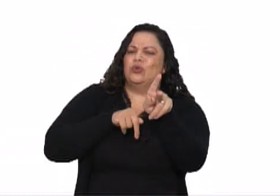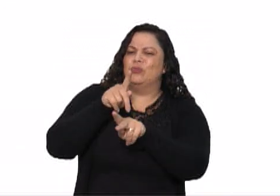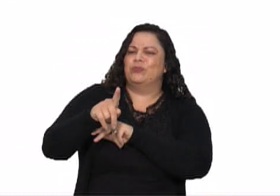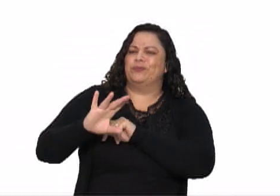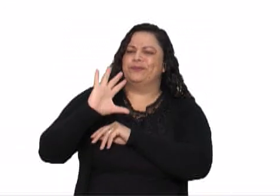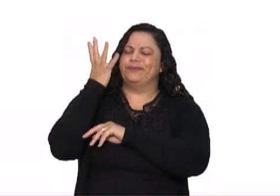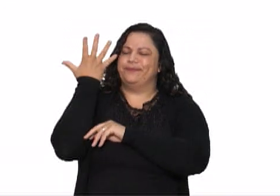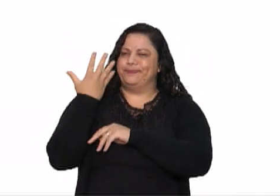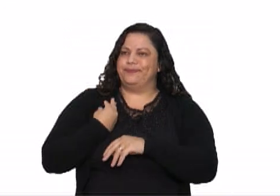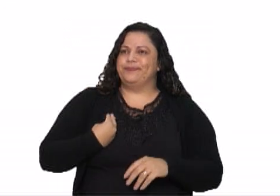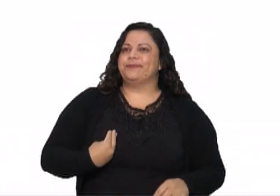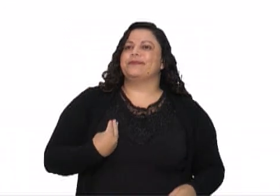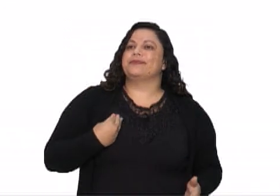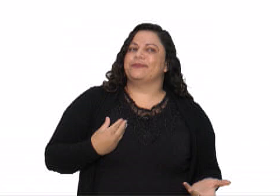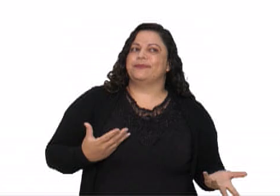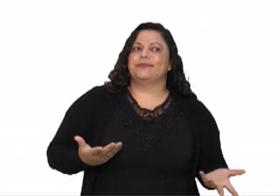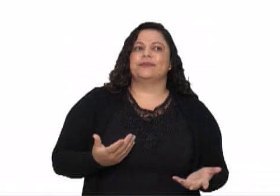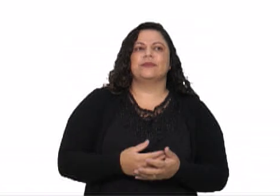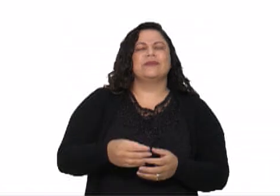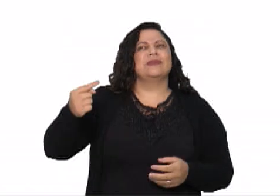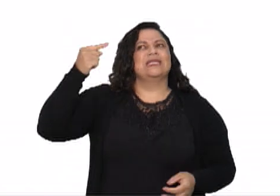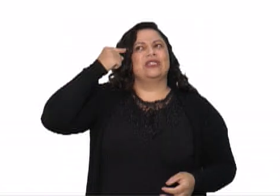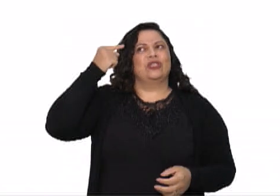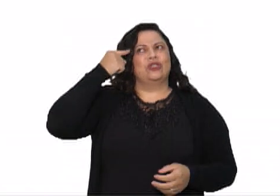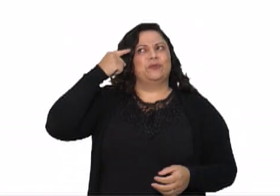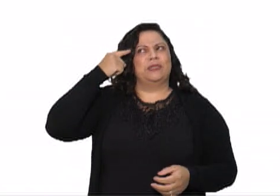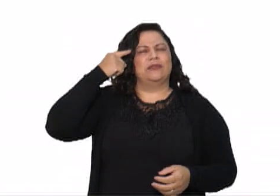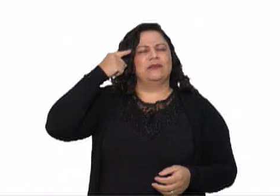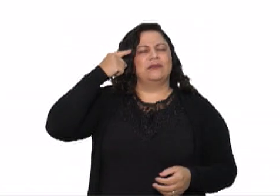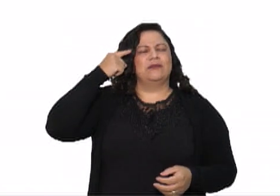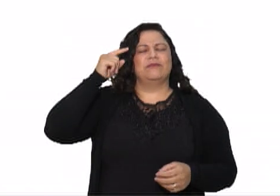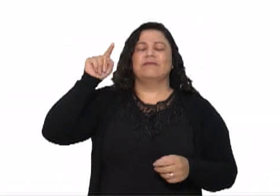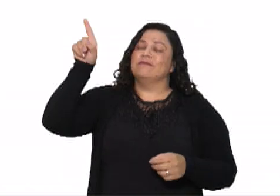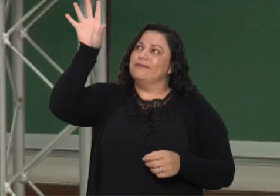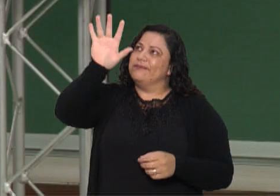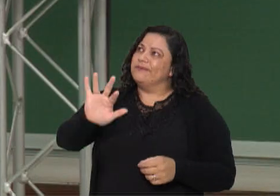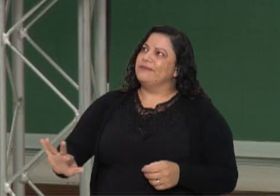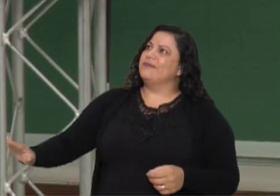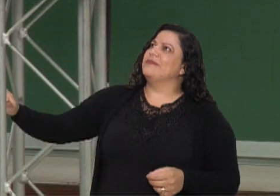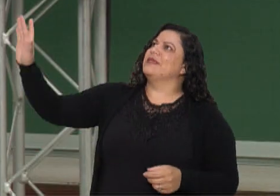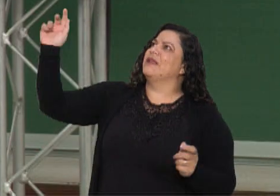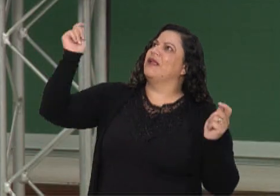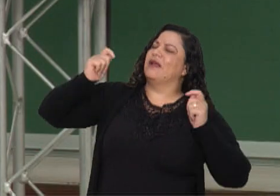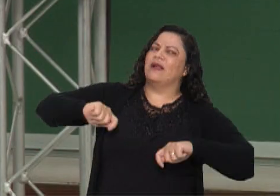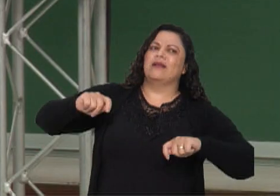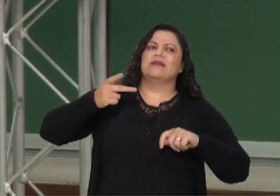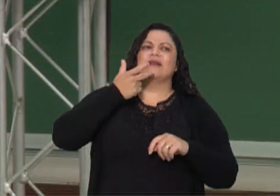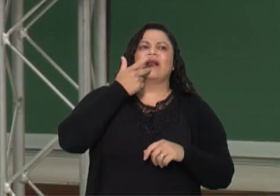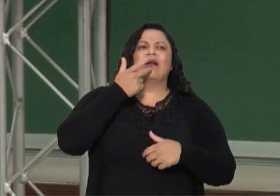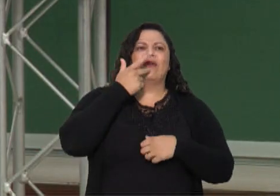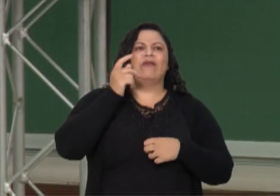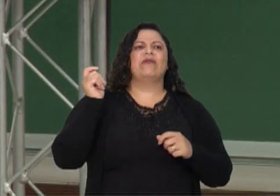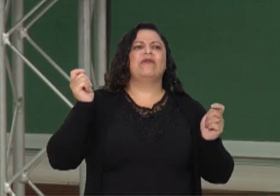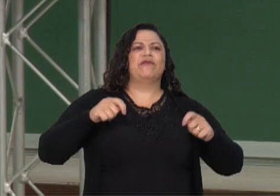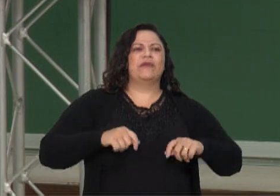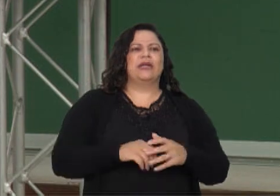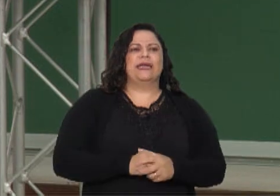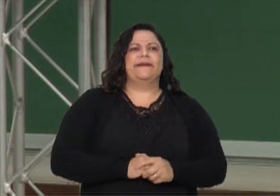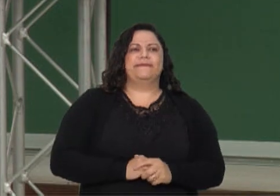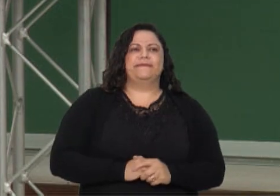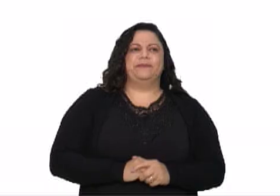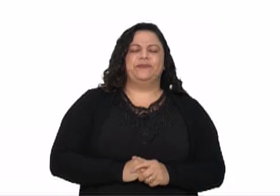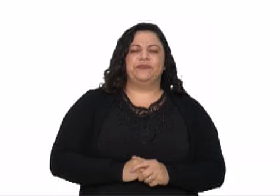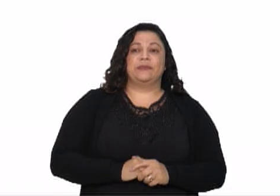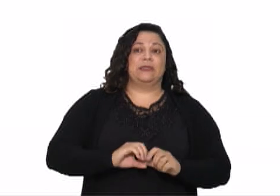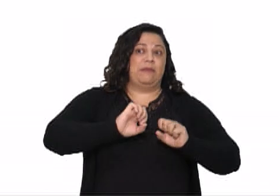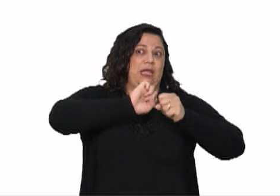certos momentos. E quando a gente pensa nessa obra aqui, gente, vamos falar, também é uma obra super grande, ok? Olha lá, de